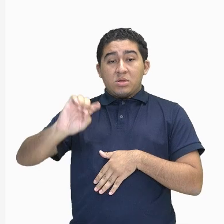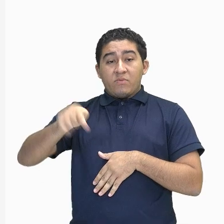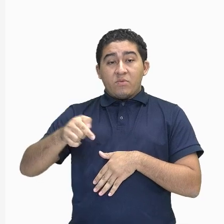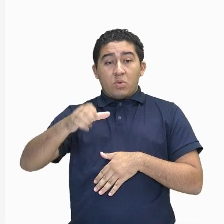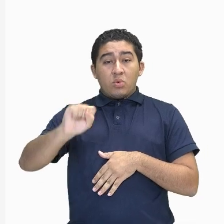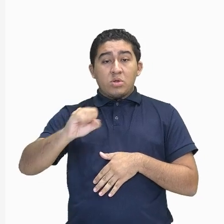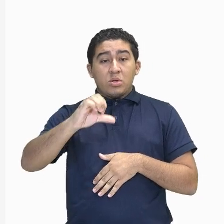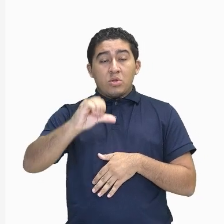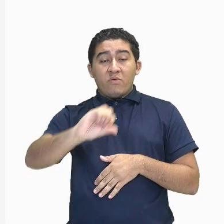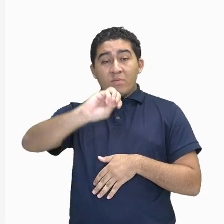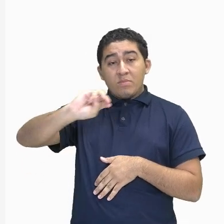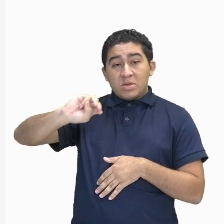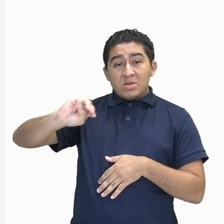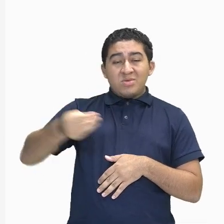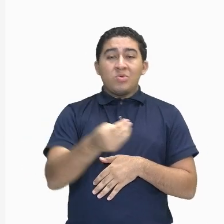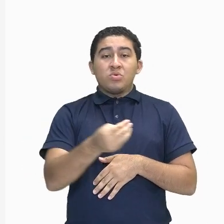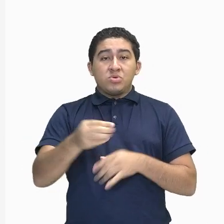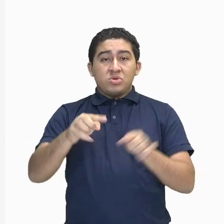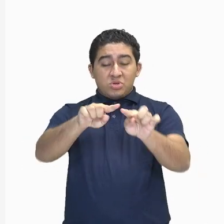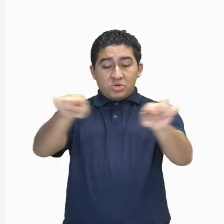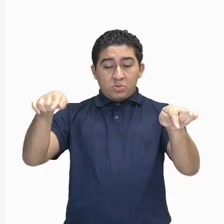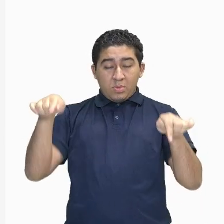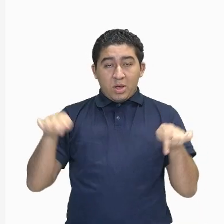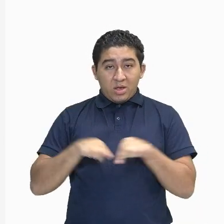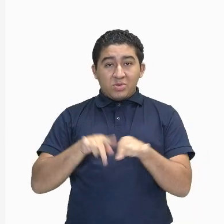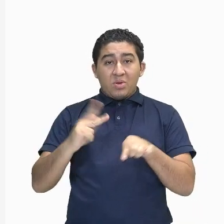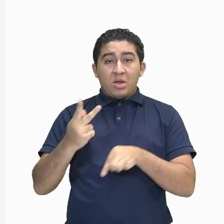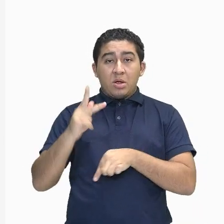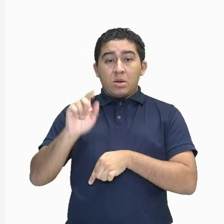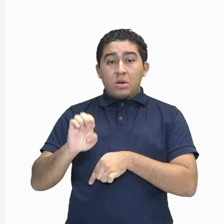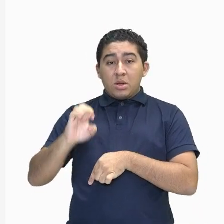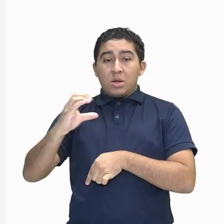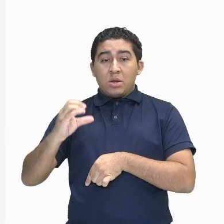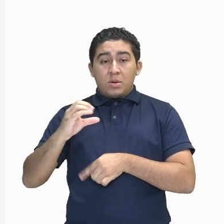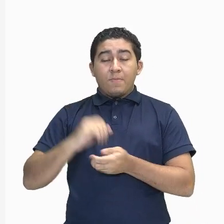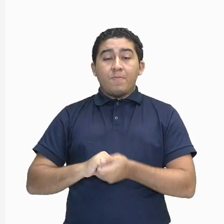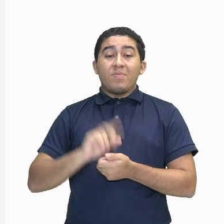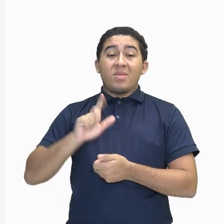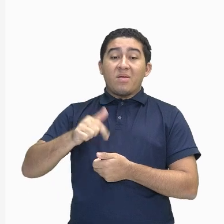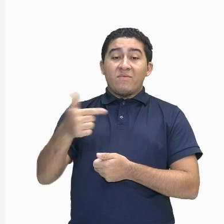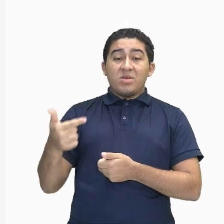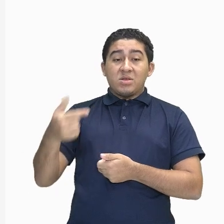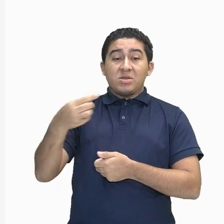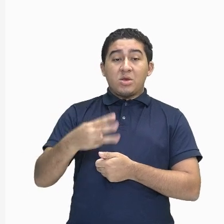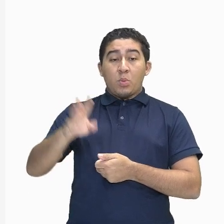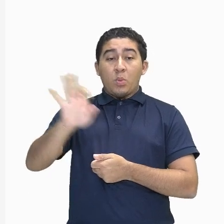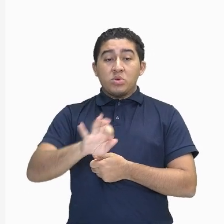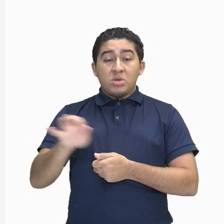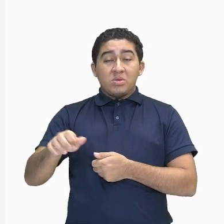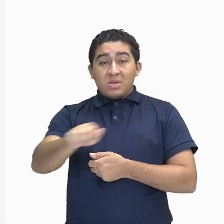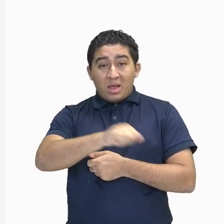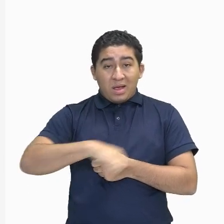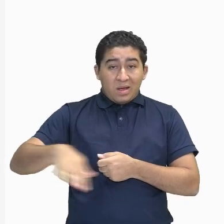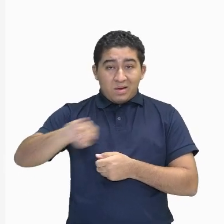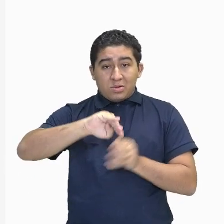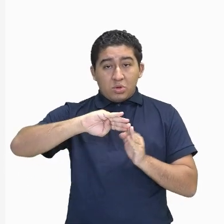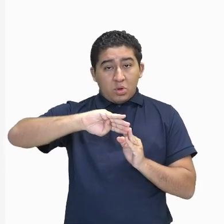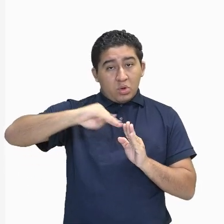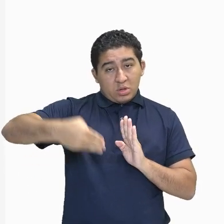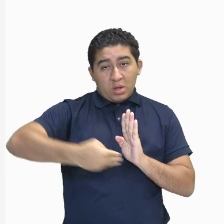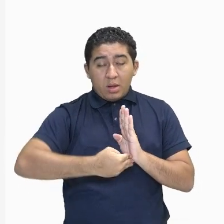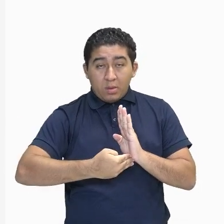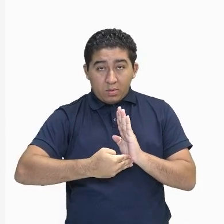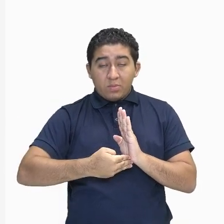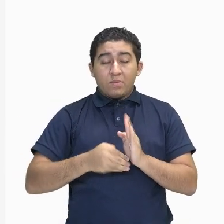80,89 milhões de hectares, que corresponde a 23% da área